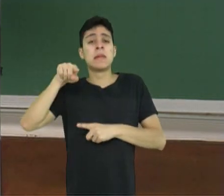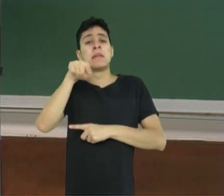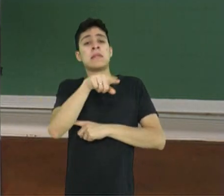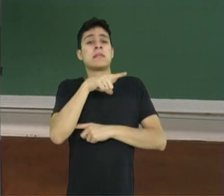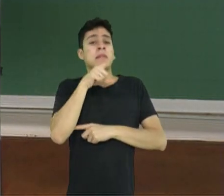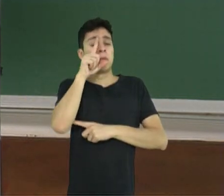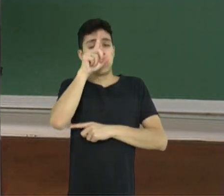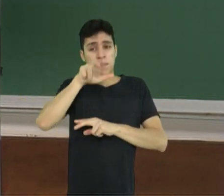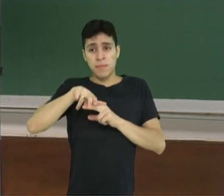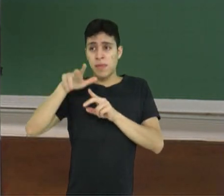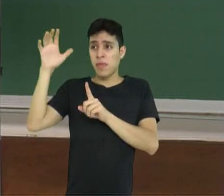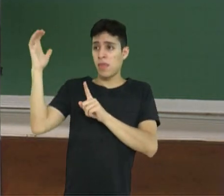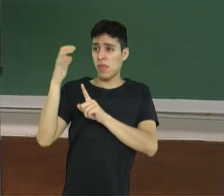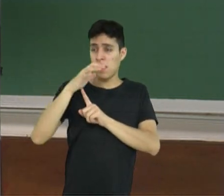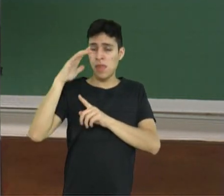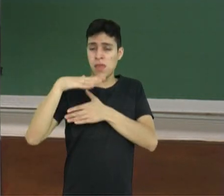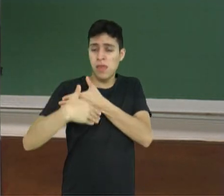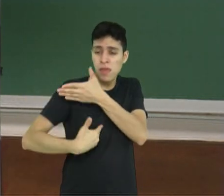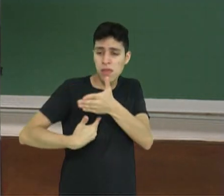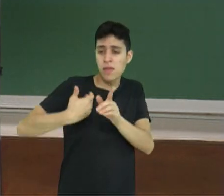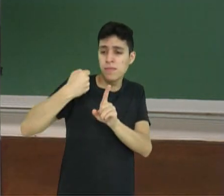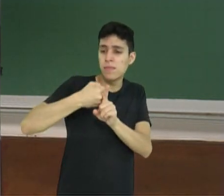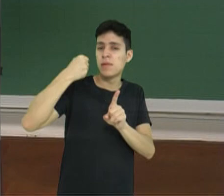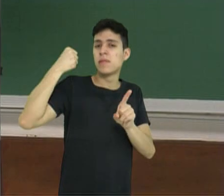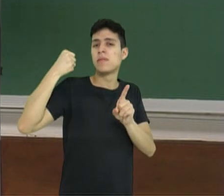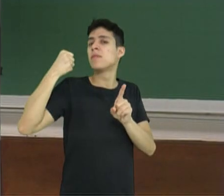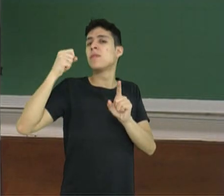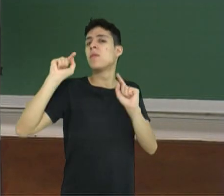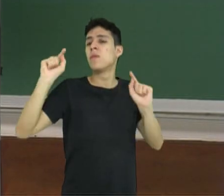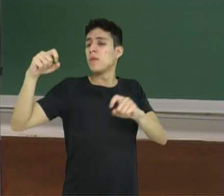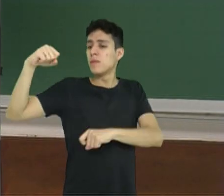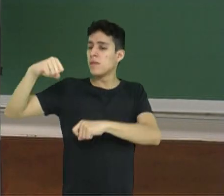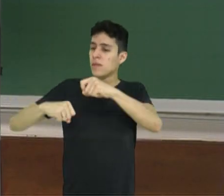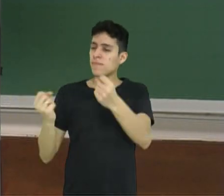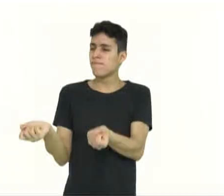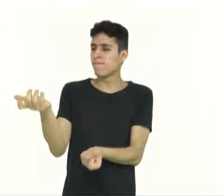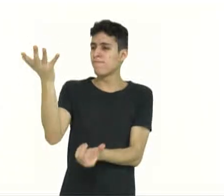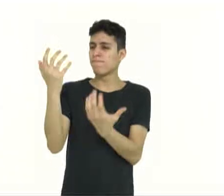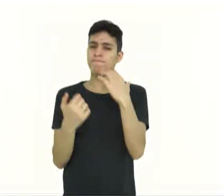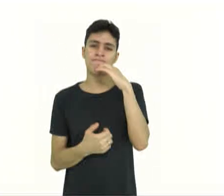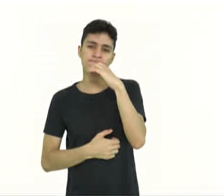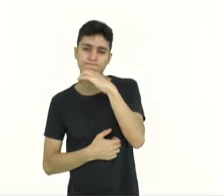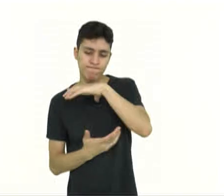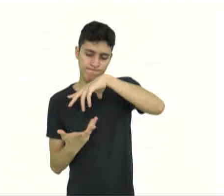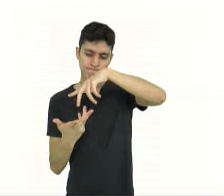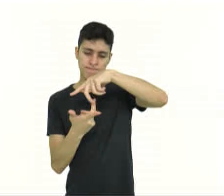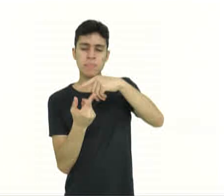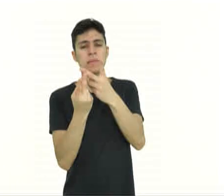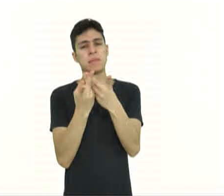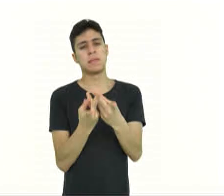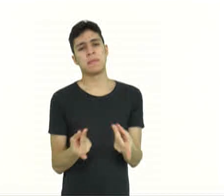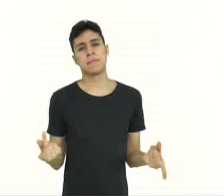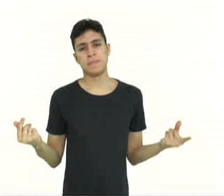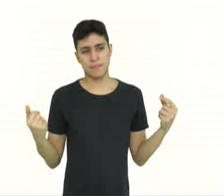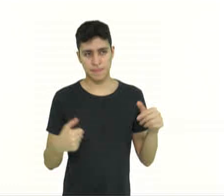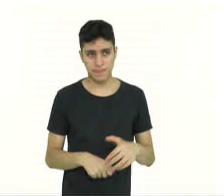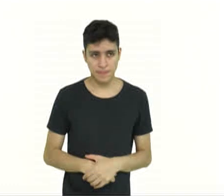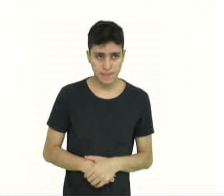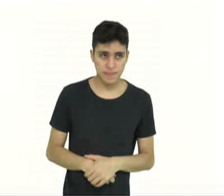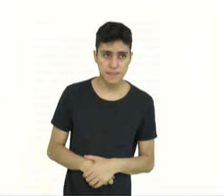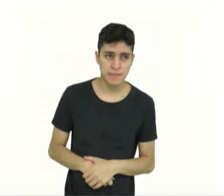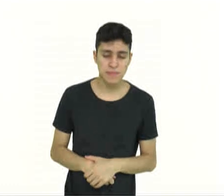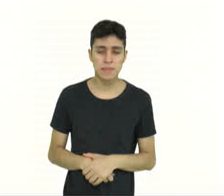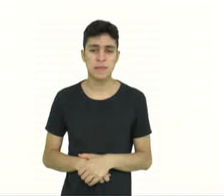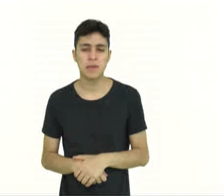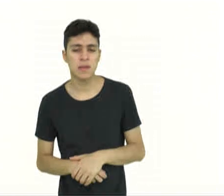né, pelos impactos causados pela indústria, a emissão dos gases, o aquecimento do planeta e derretimento das geleiras.